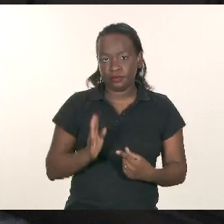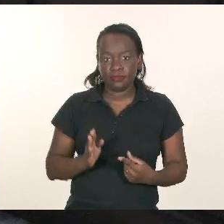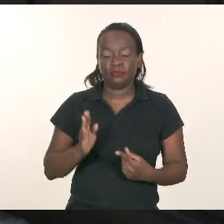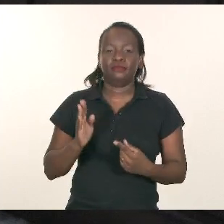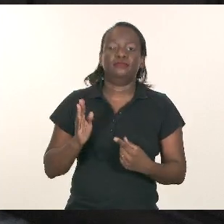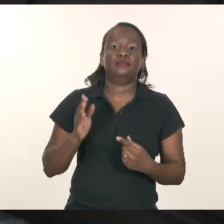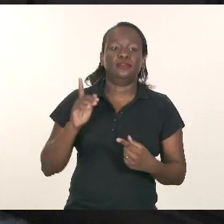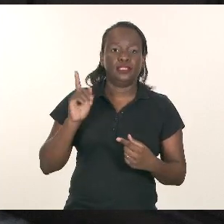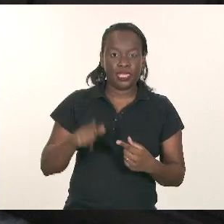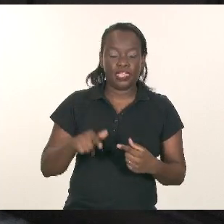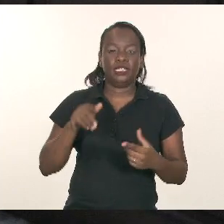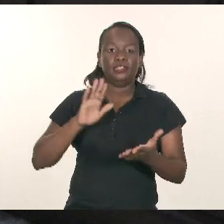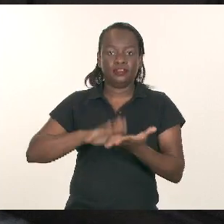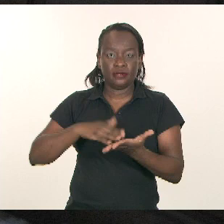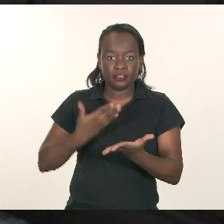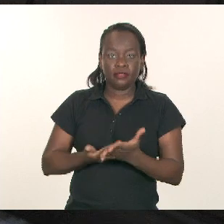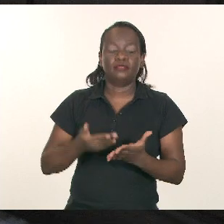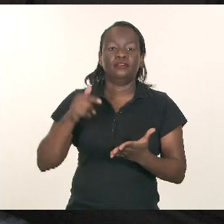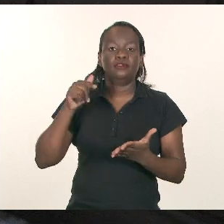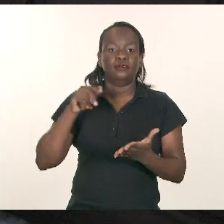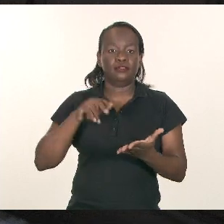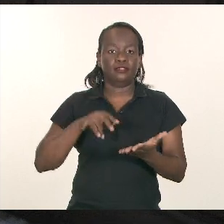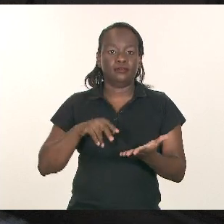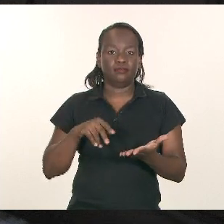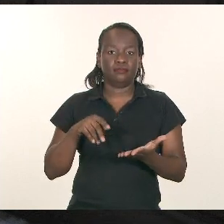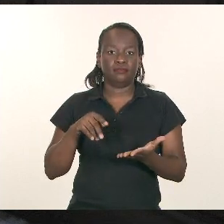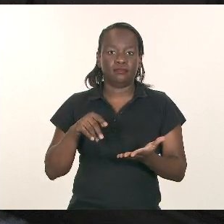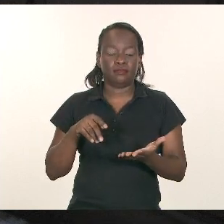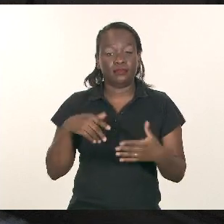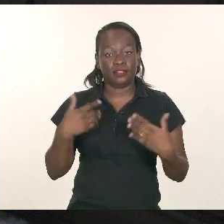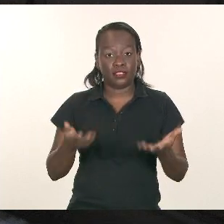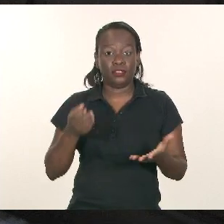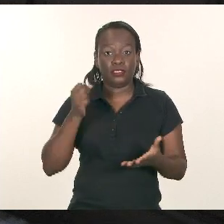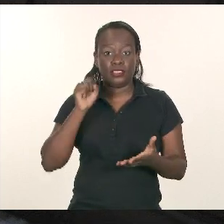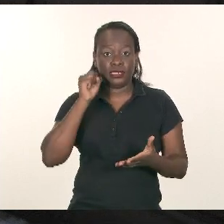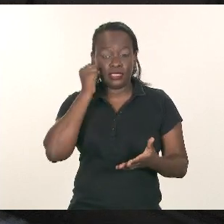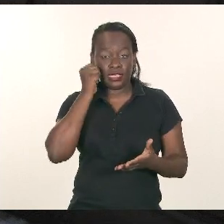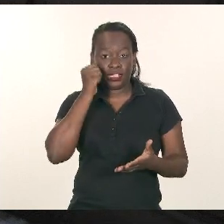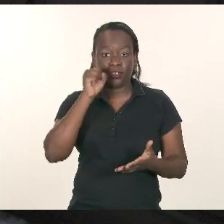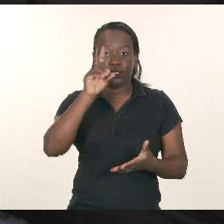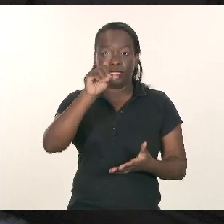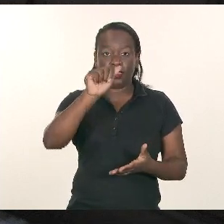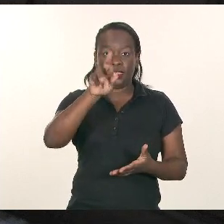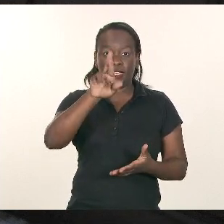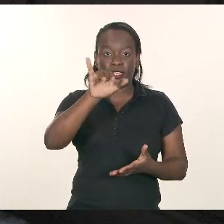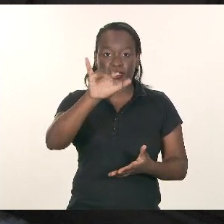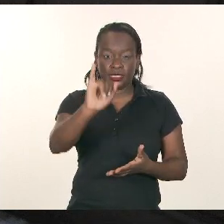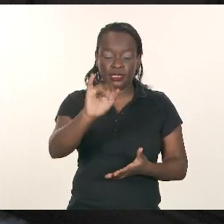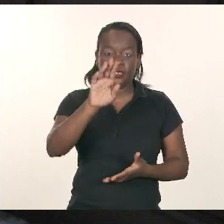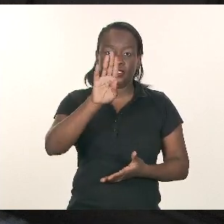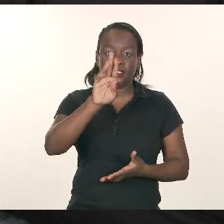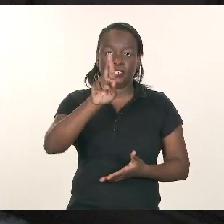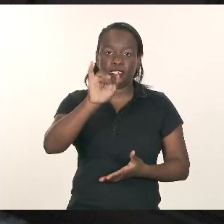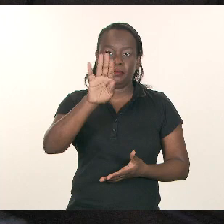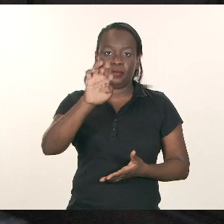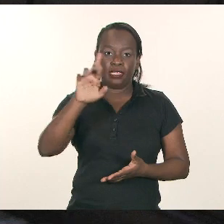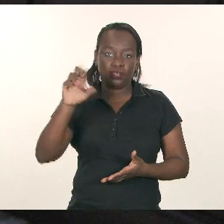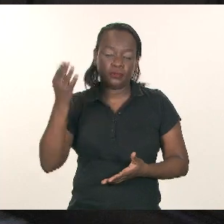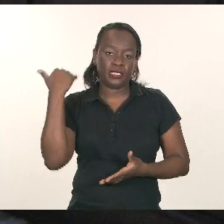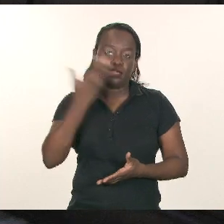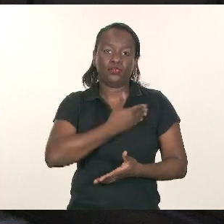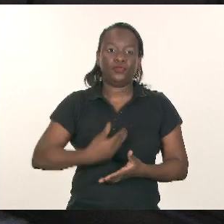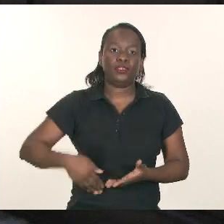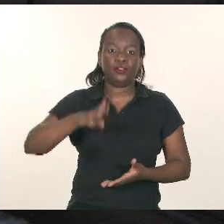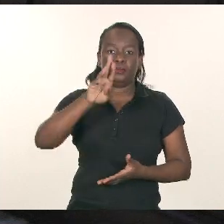brasileira foi traduzido pelo então senador Darcy Ribeiro no governo Leonel Brizola com